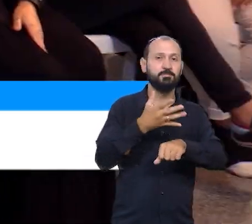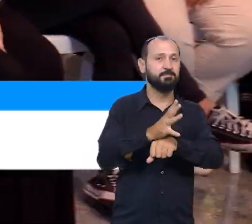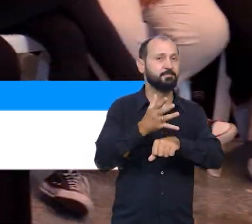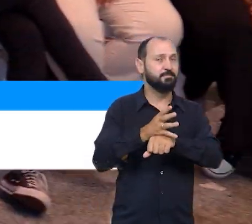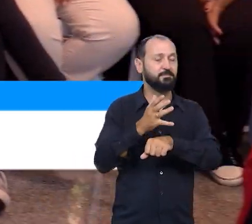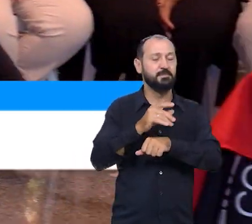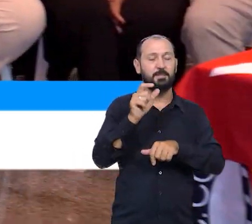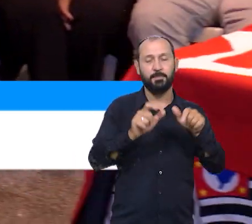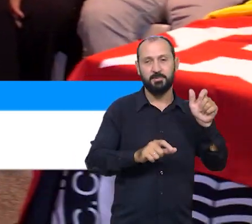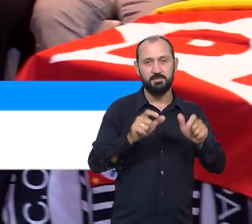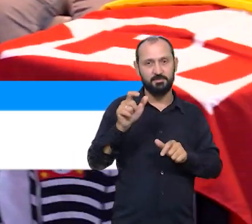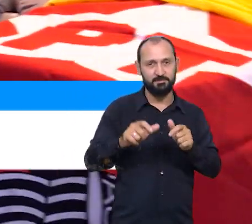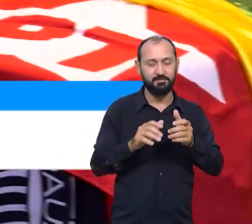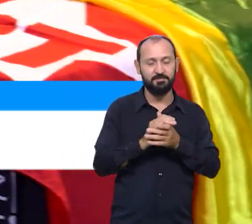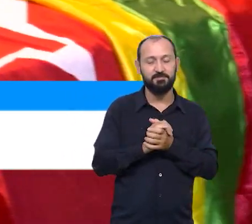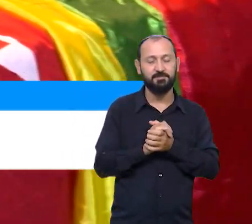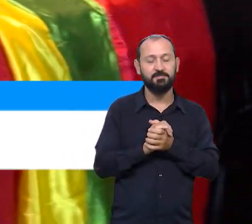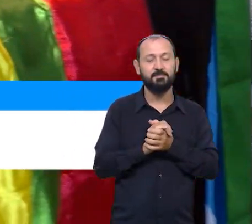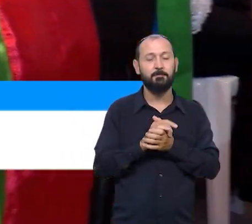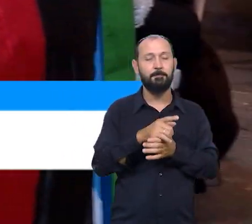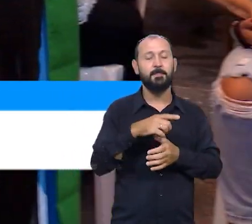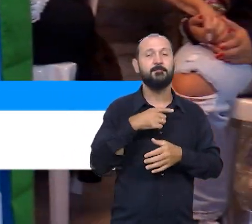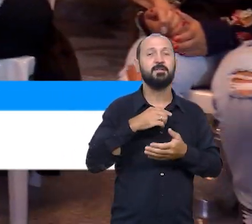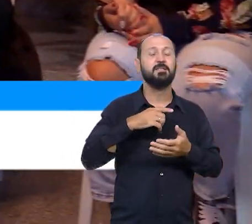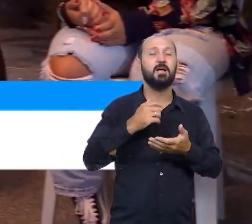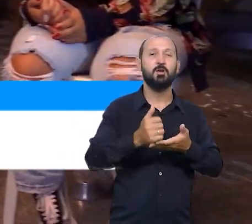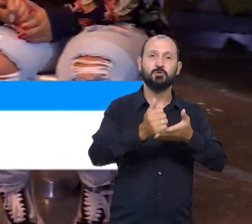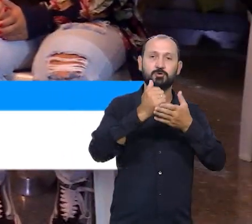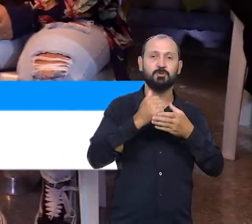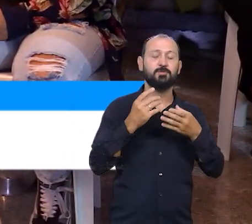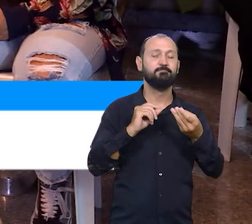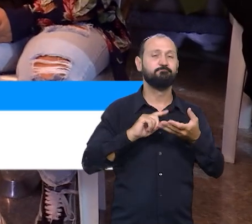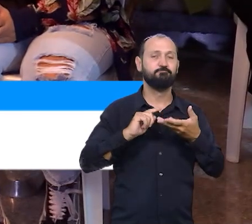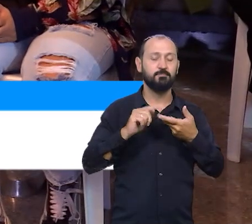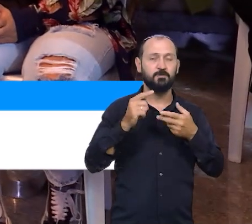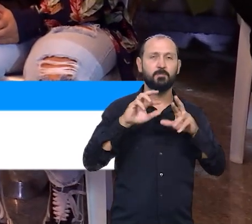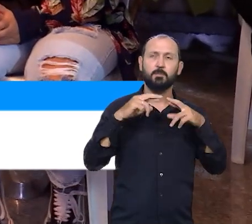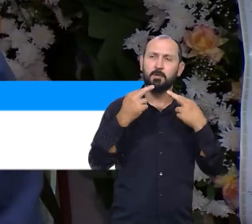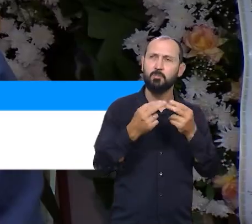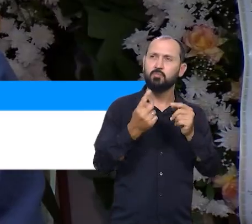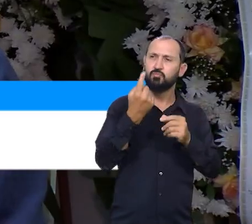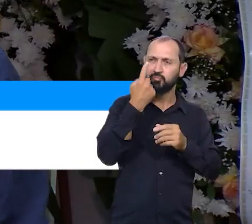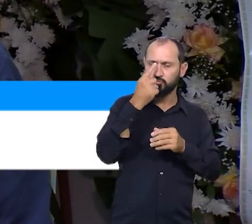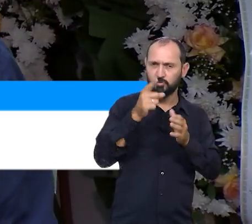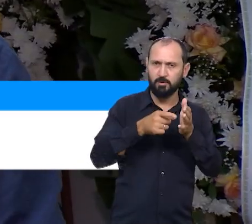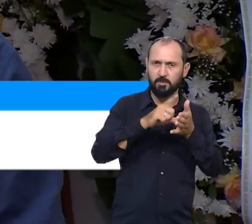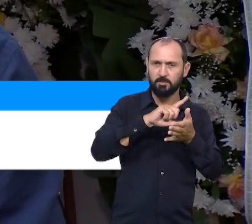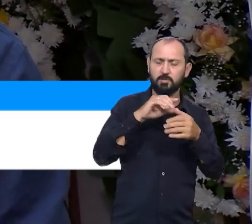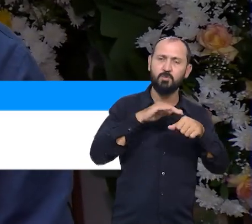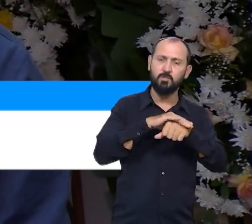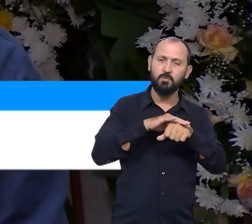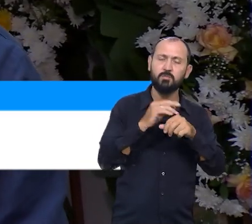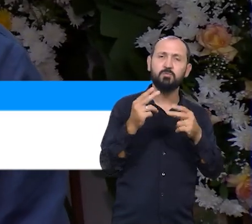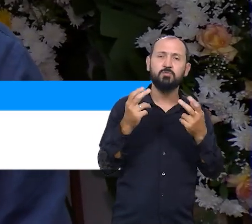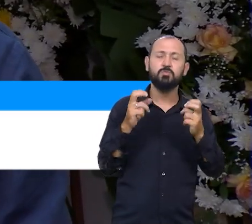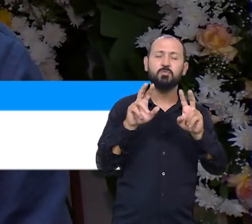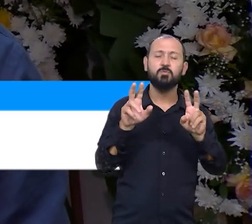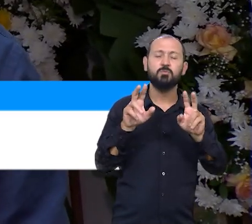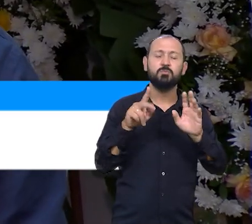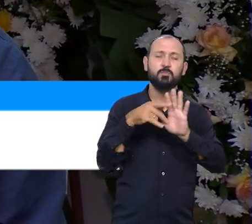em política pública na prática para as pessoas. Então ele vai fazer muita falta. A gente teve uma reunião um dia